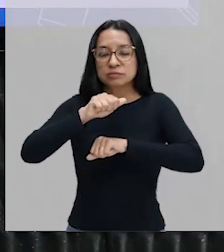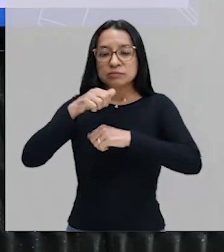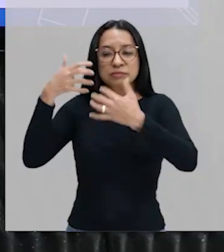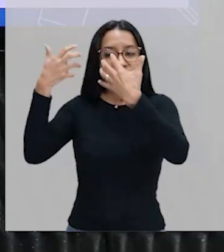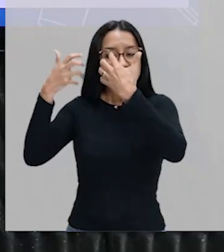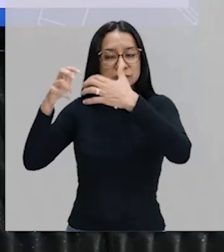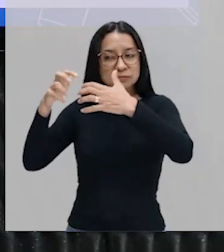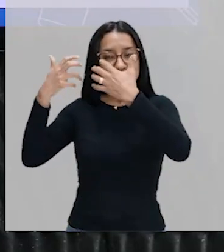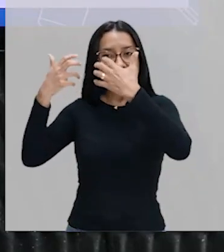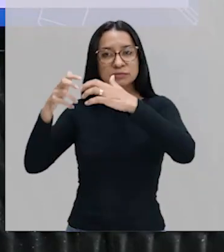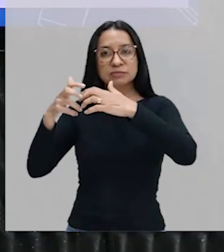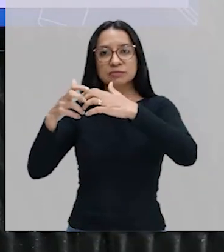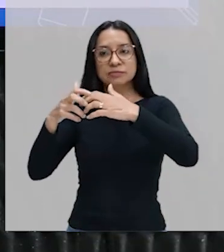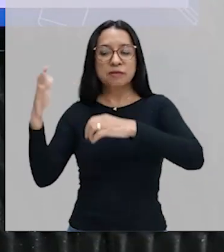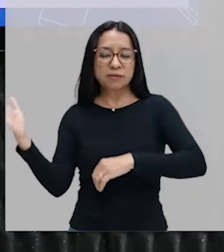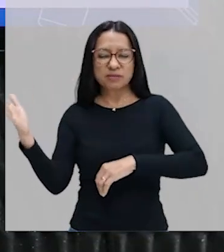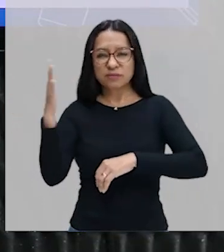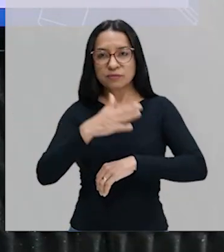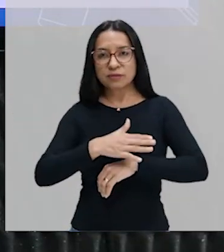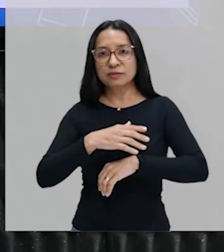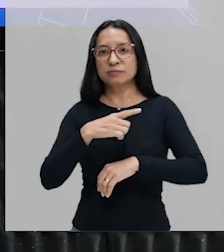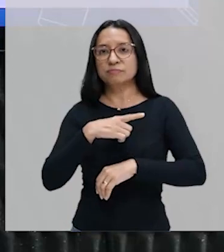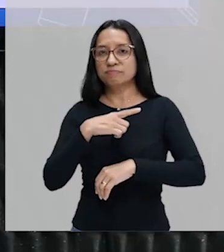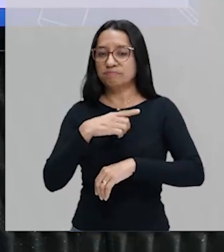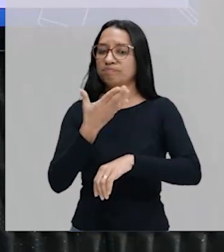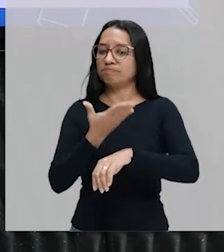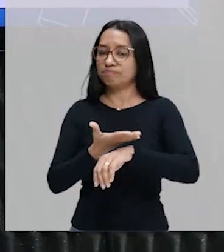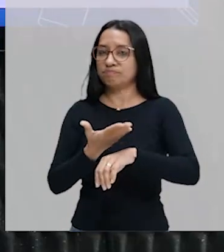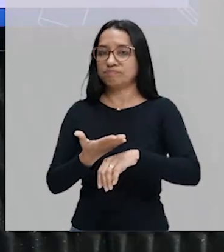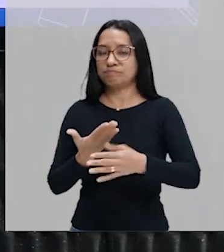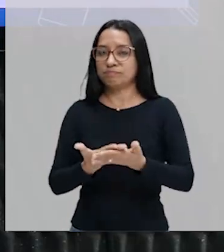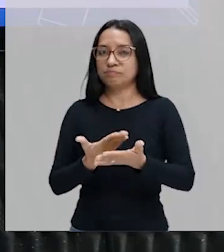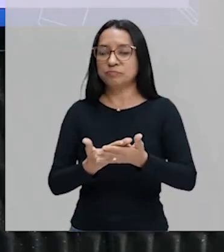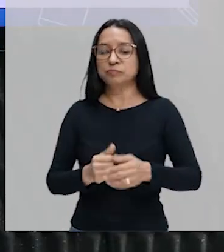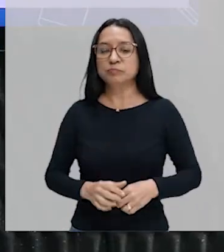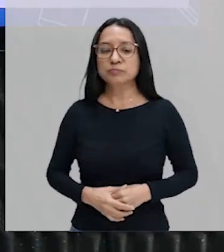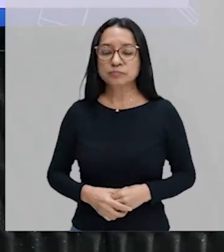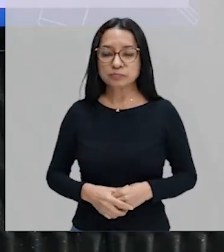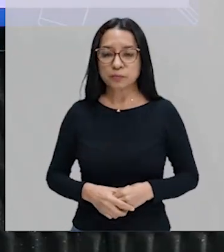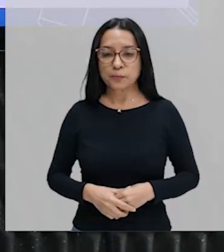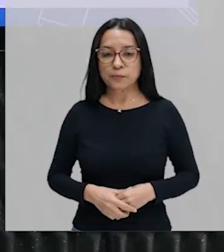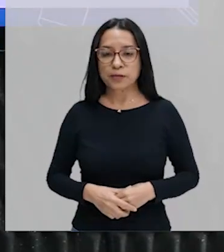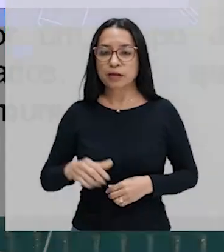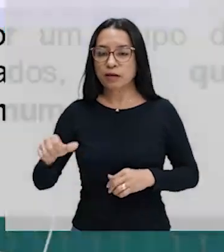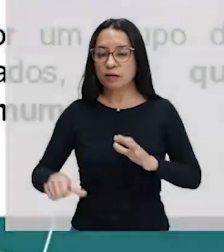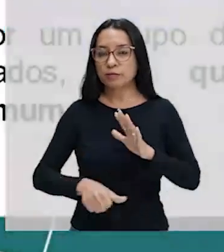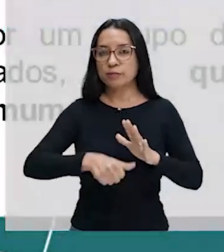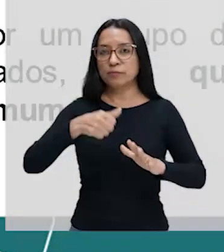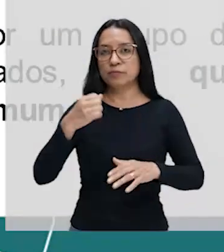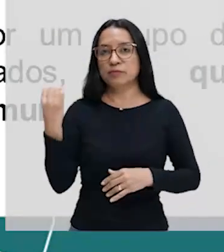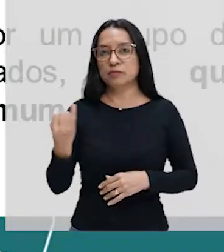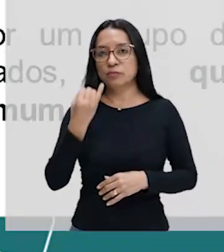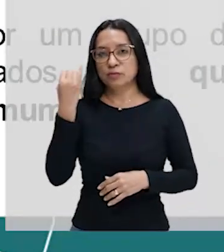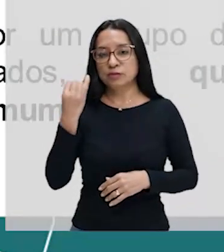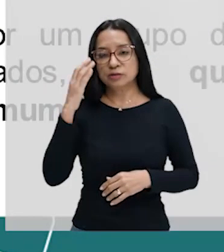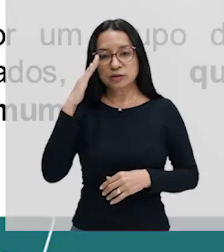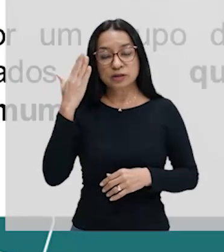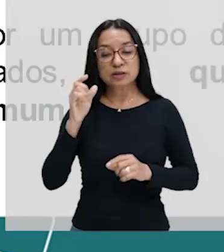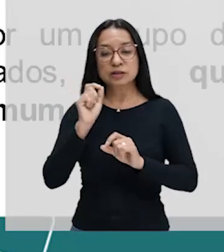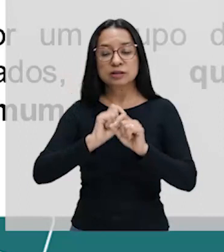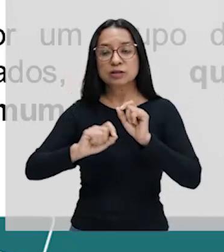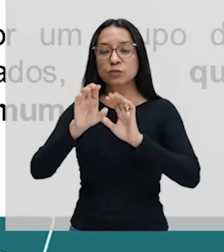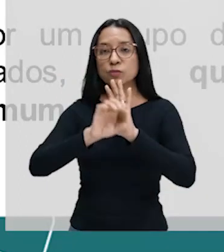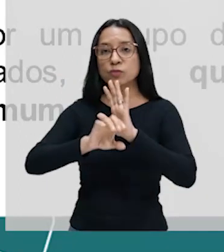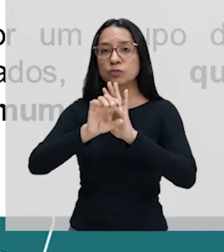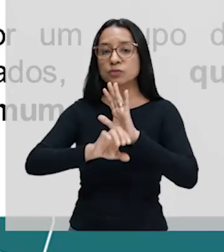oxigena o teu cérebro e vamos para cima, que é sucesso. Galerinha, primeira coisa importante dessa aula é entender o conceito de